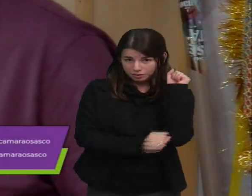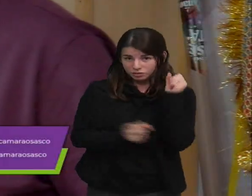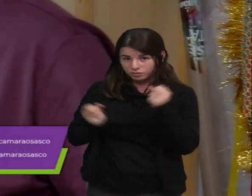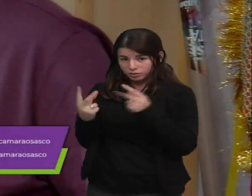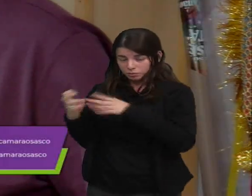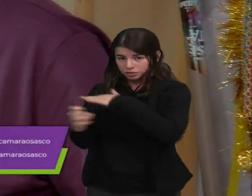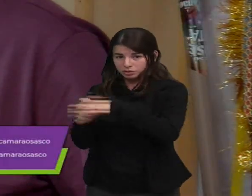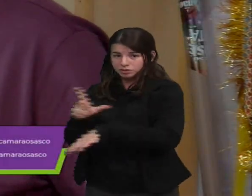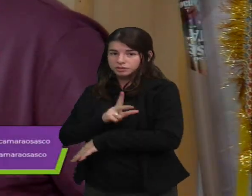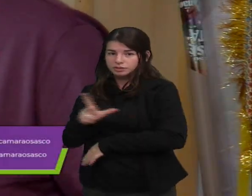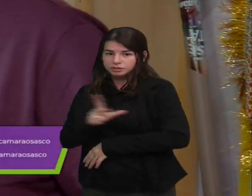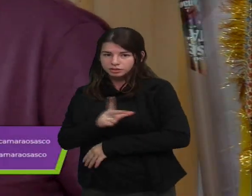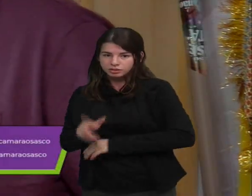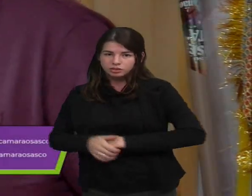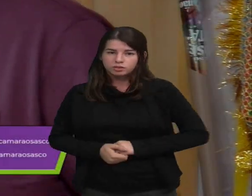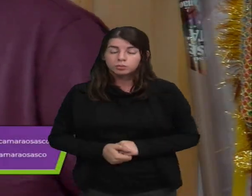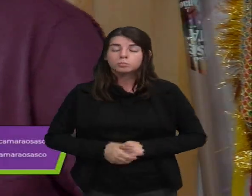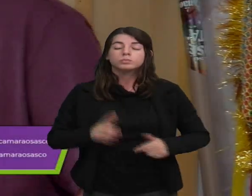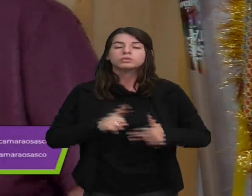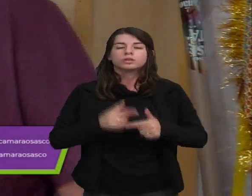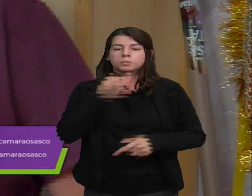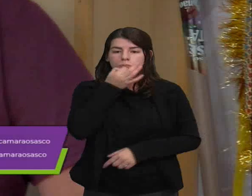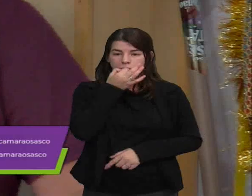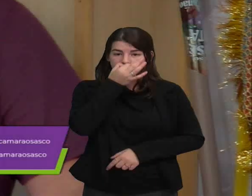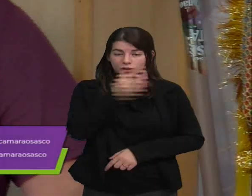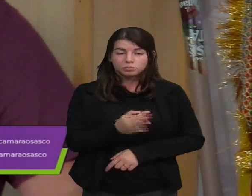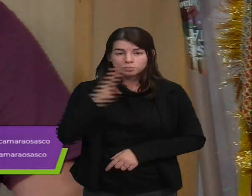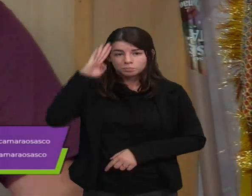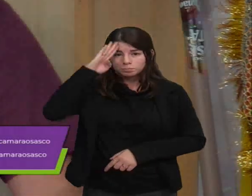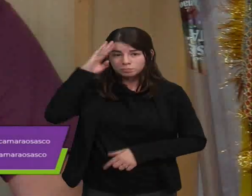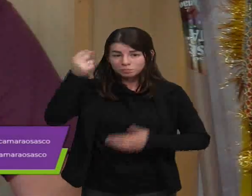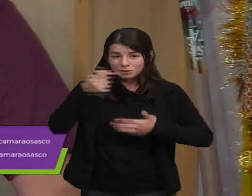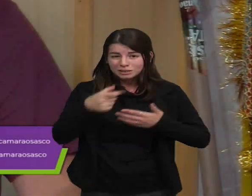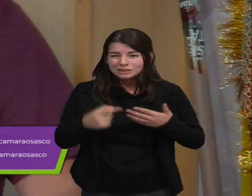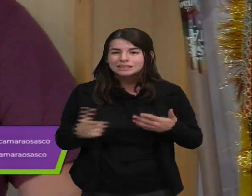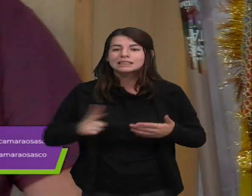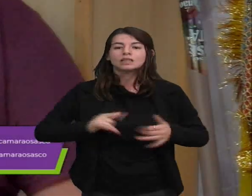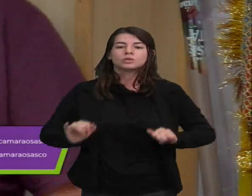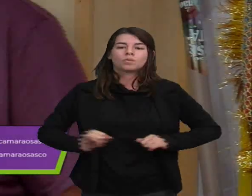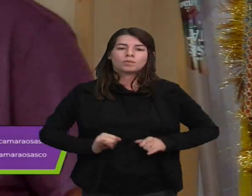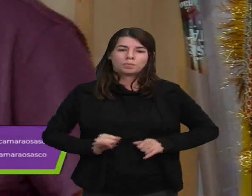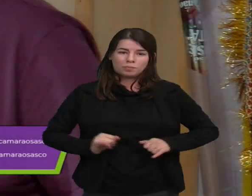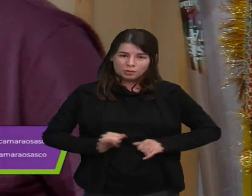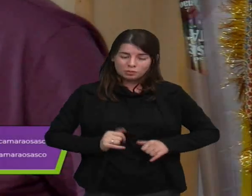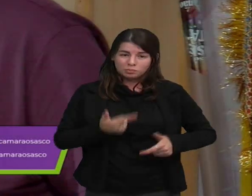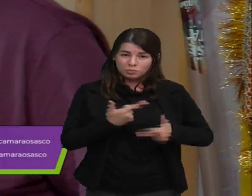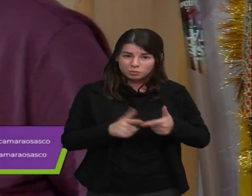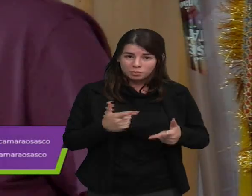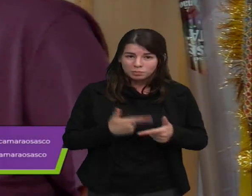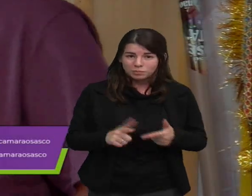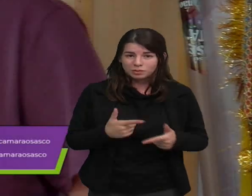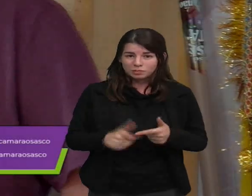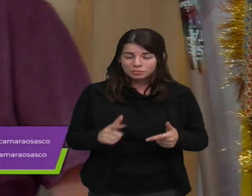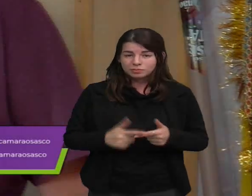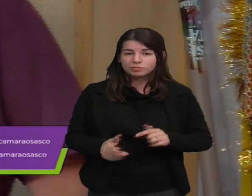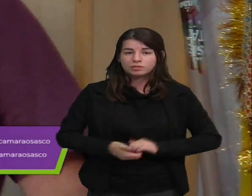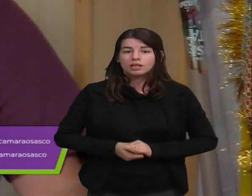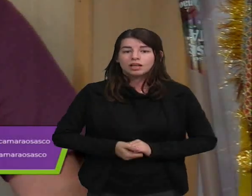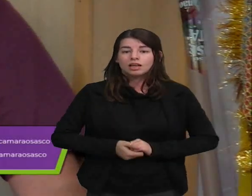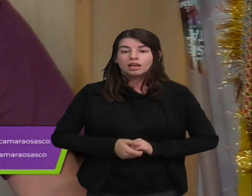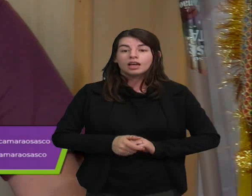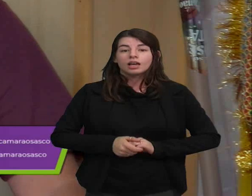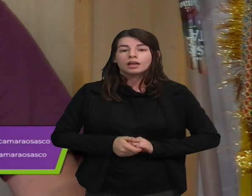pouco dos trabalhadores porque na nossa opinião os principais prejudicados com o processo de privatização vão ser